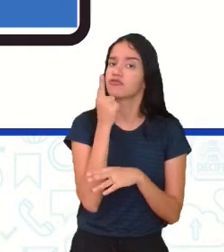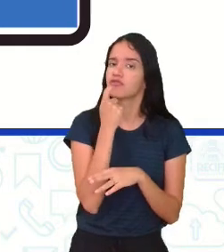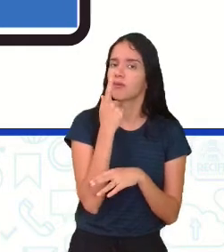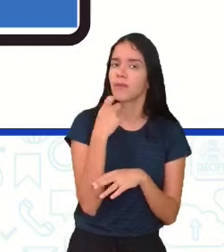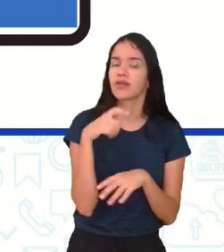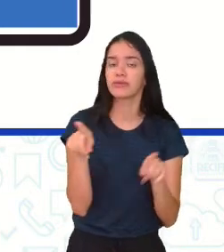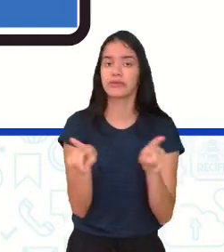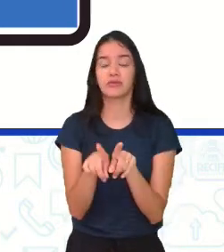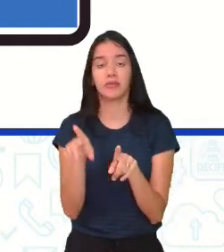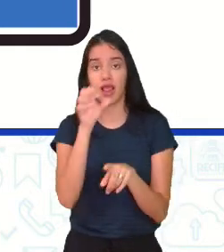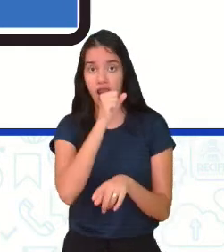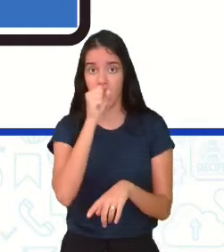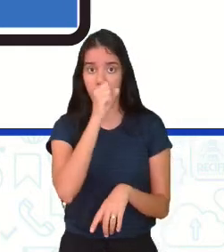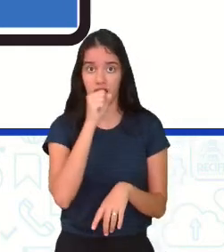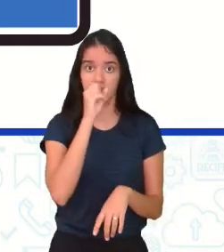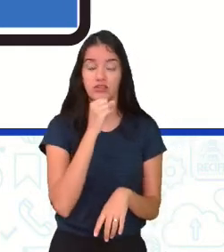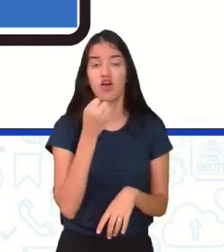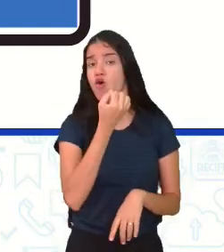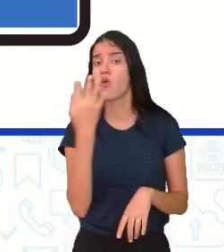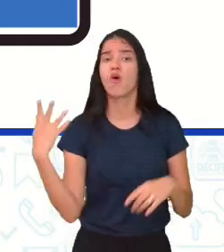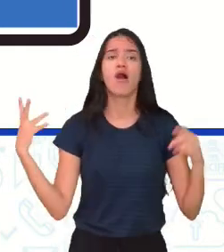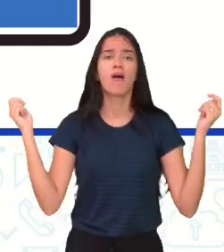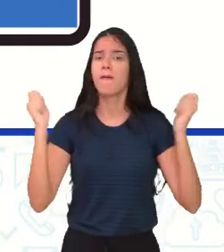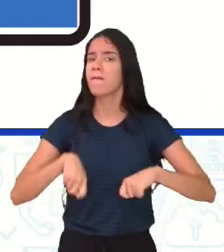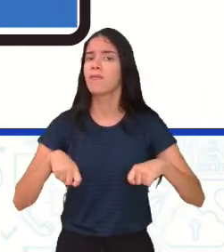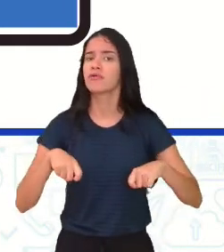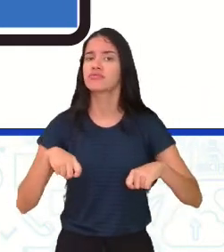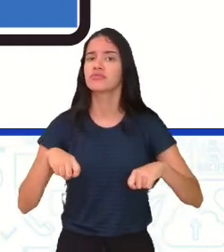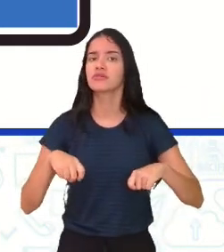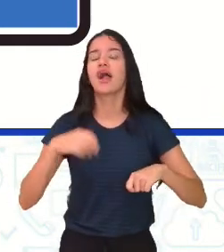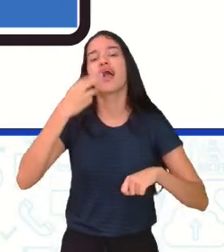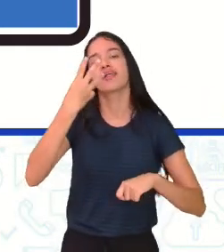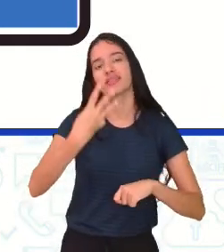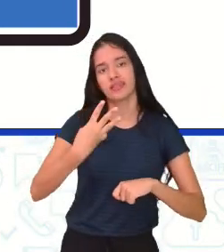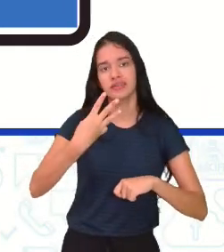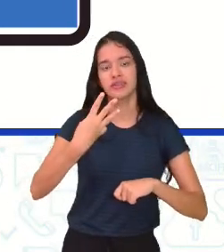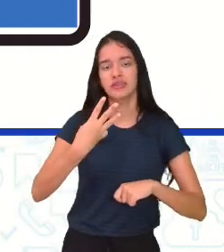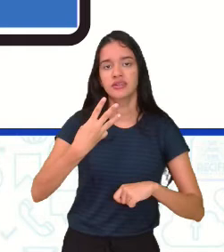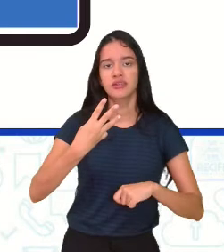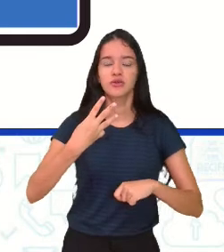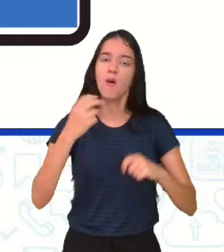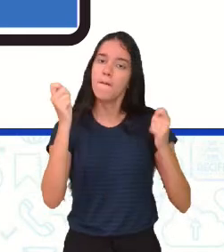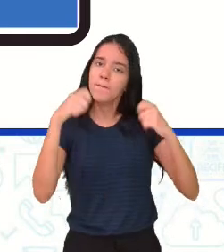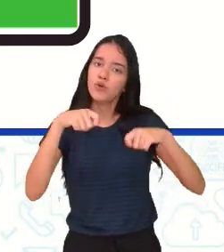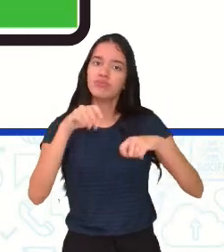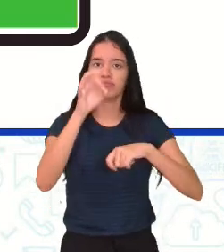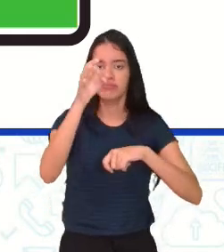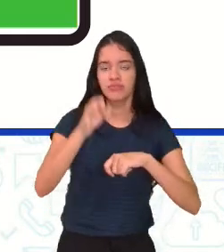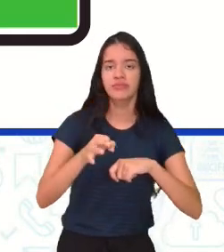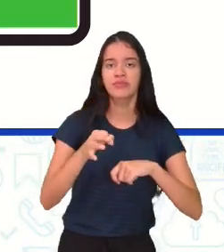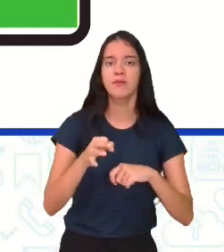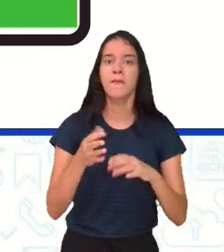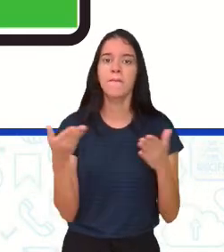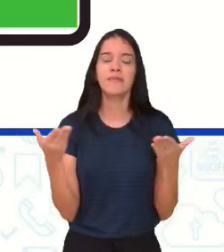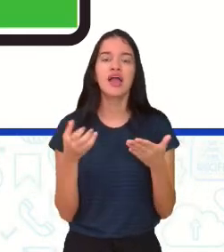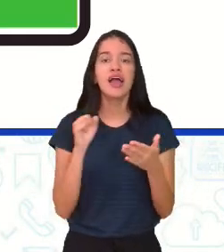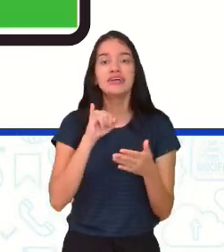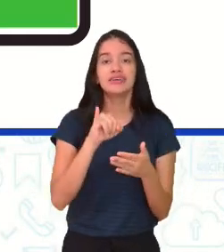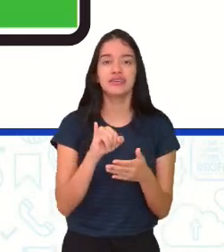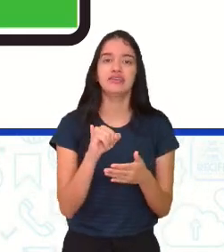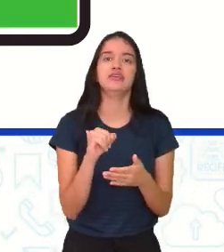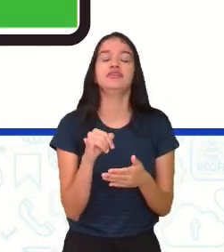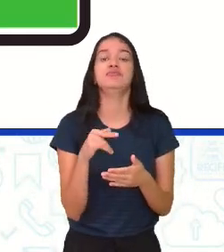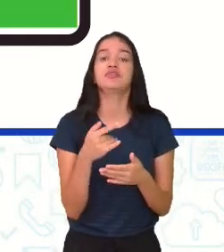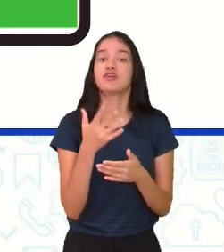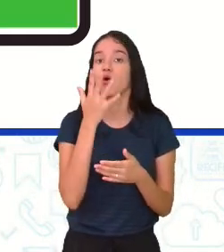pintar de laranja. Então, eu tenho quantas possibilidades aí? 3 possibilidades, certo? Se eu coloco aí